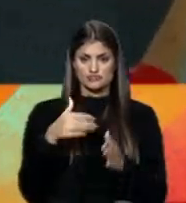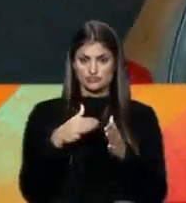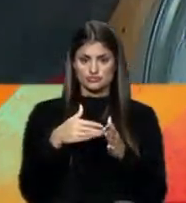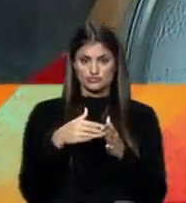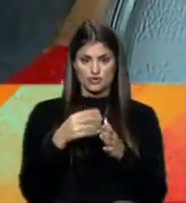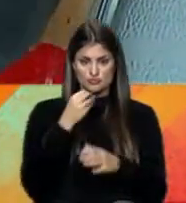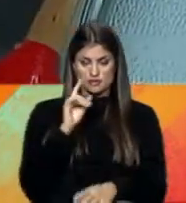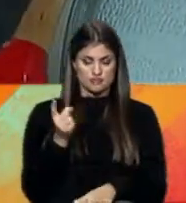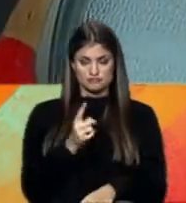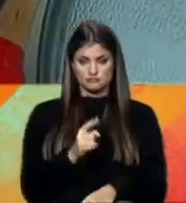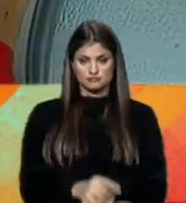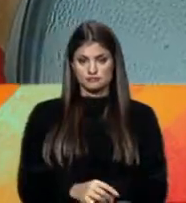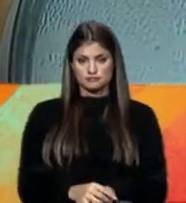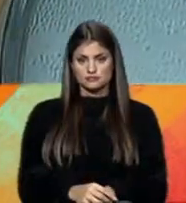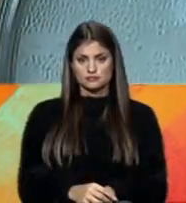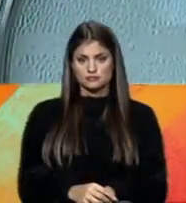Não.